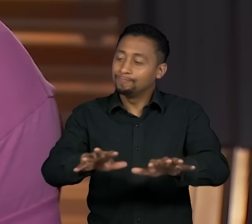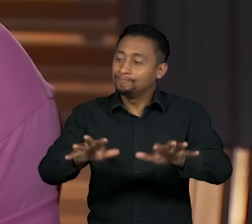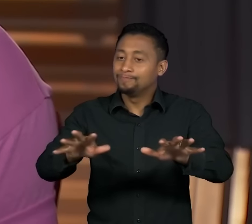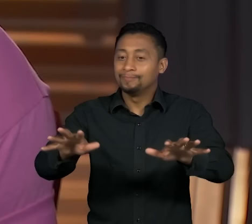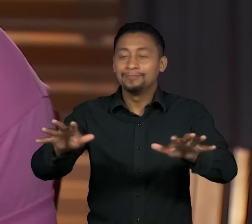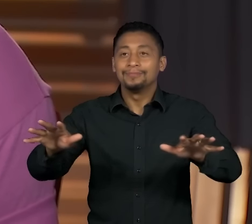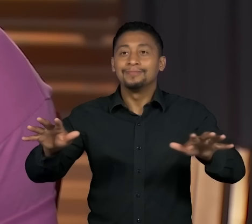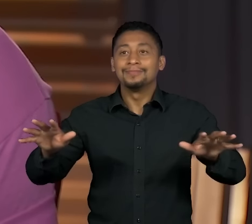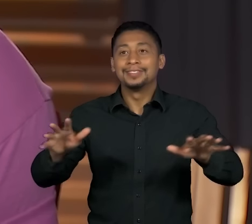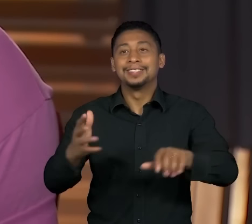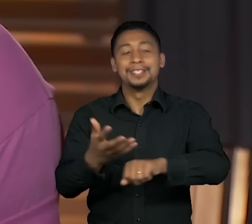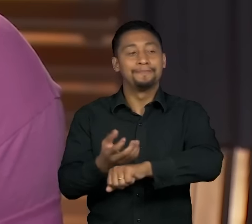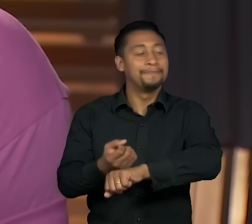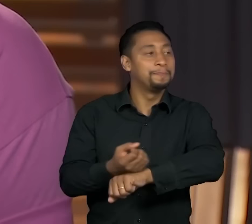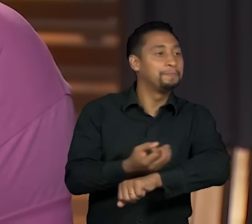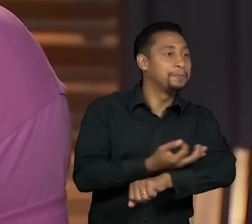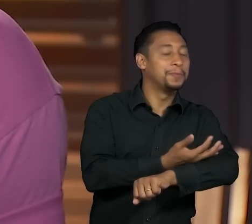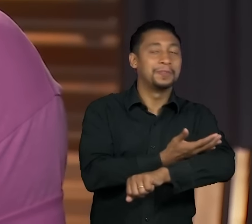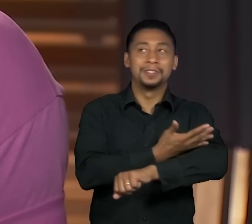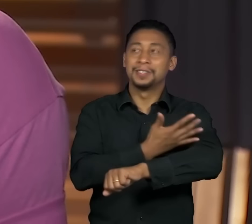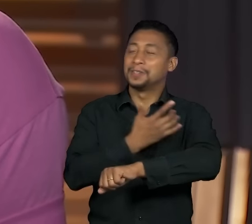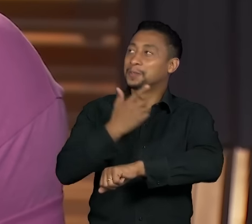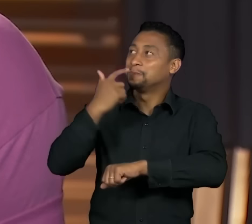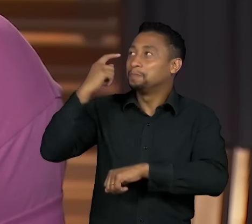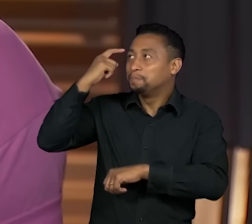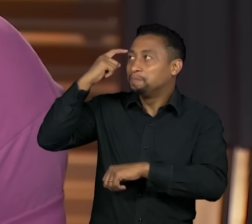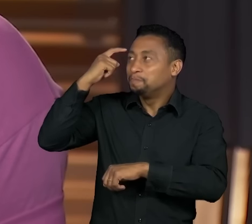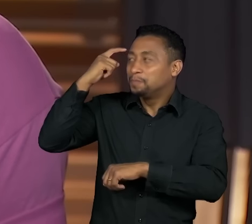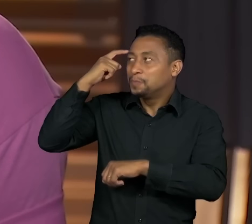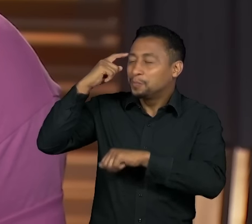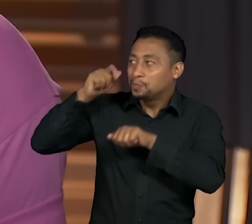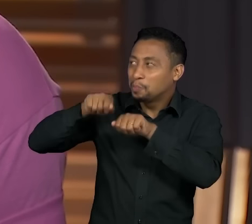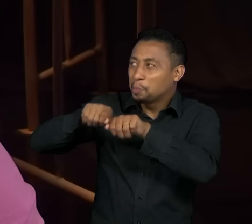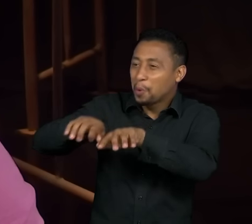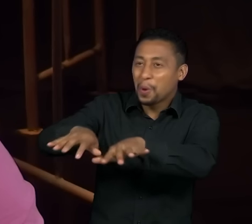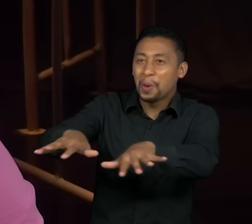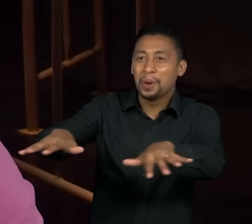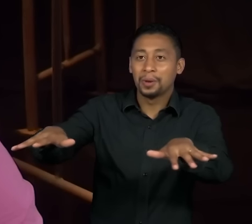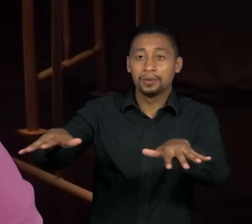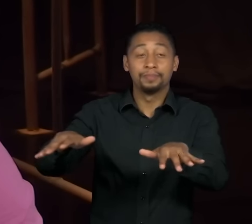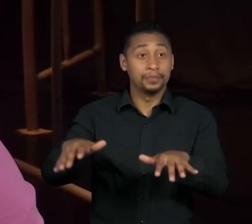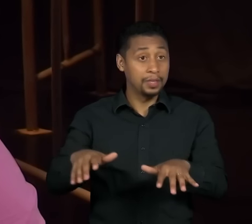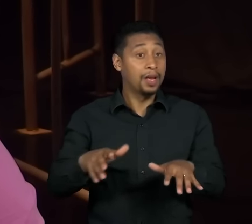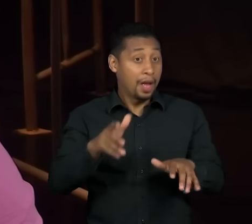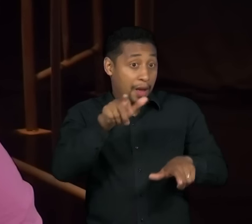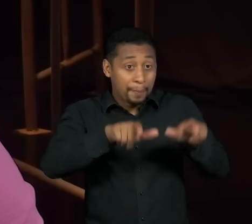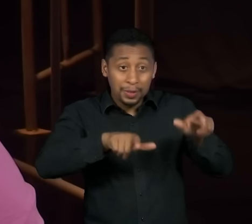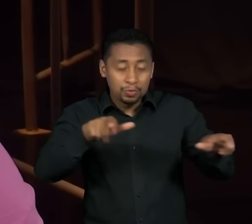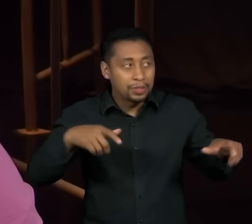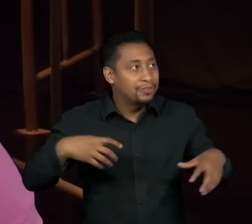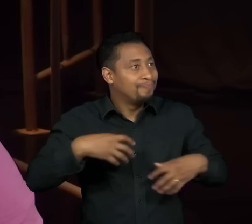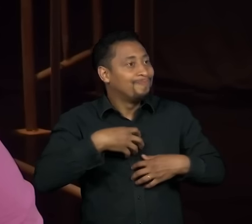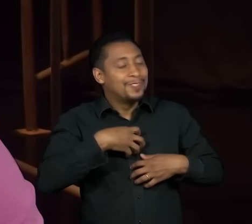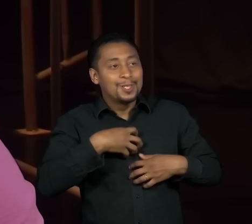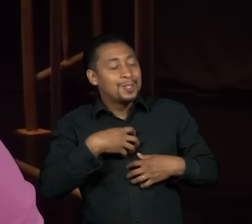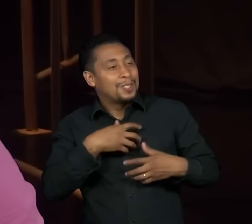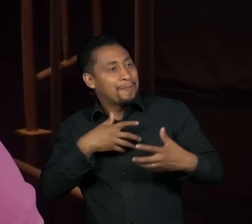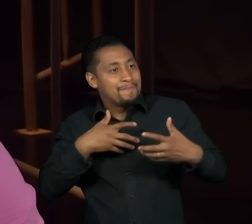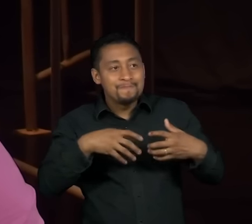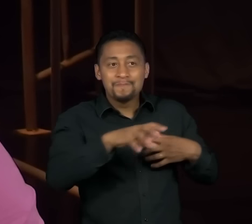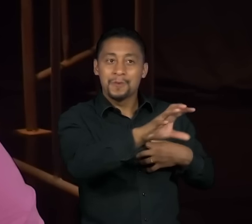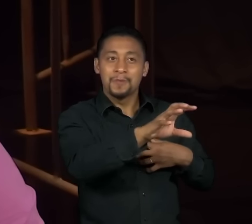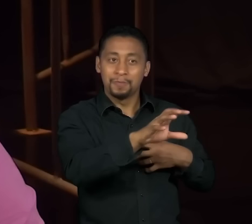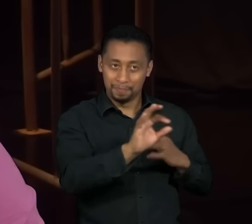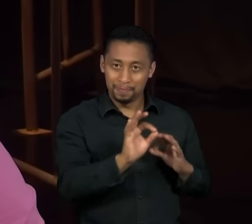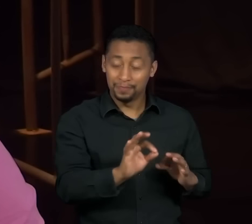transmissão de pensamento muito instantânea. Que a pessoa se coloca lá, né? Exato. E se